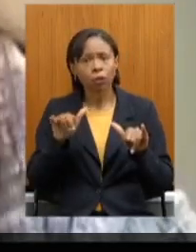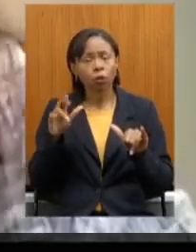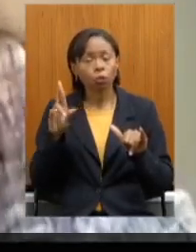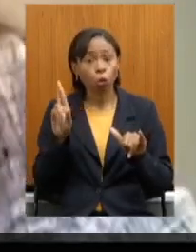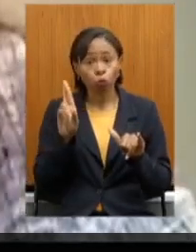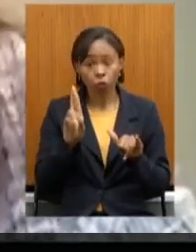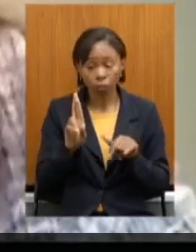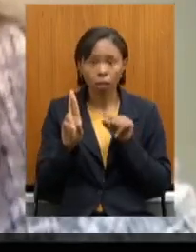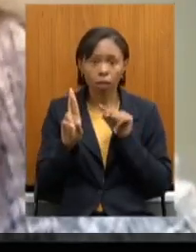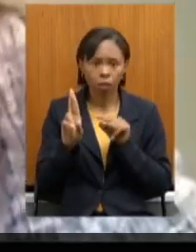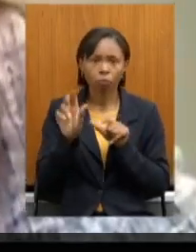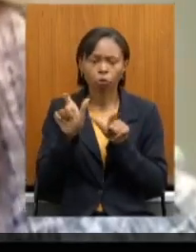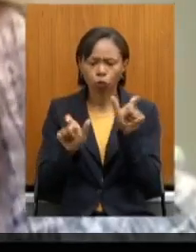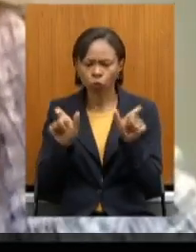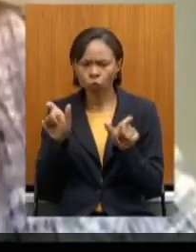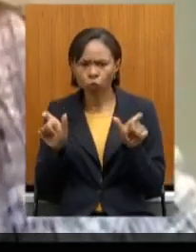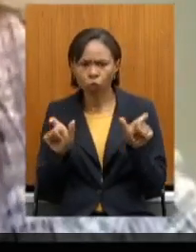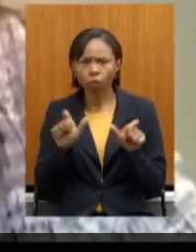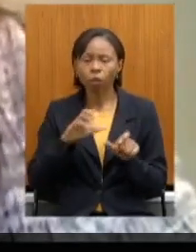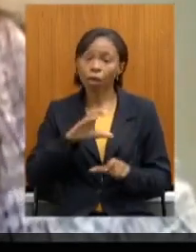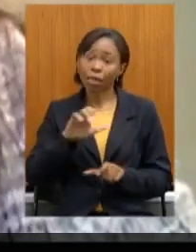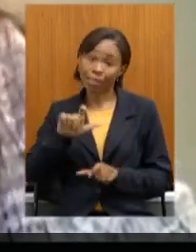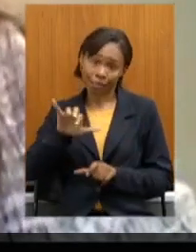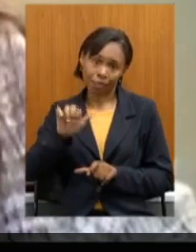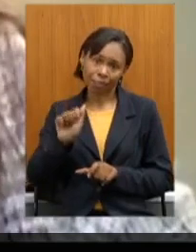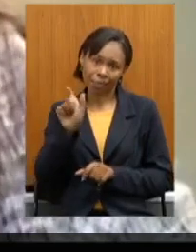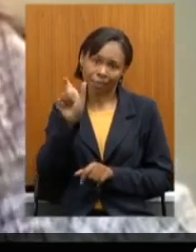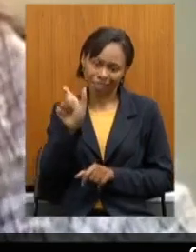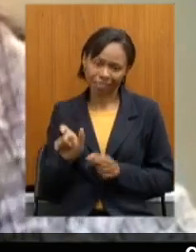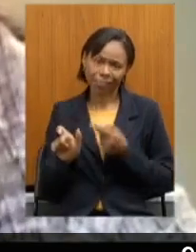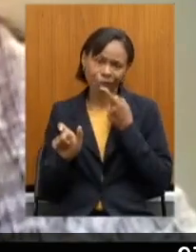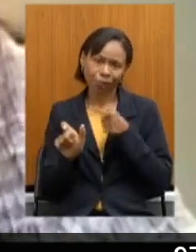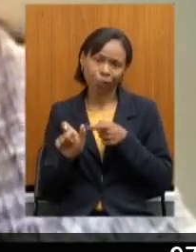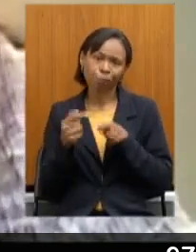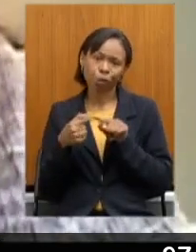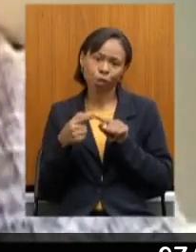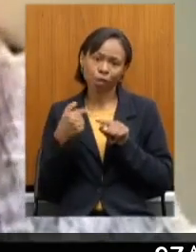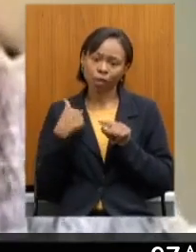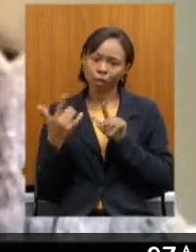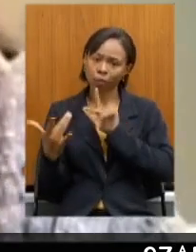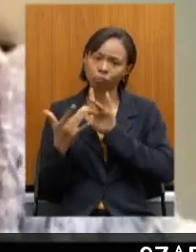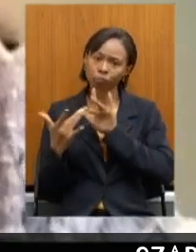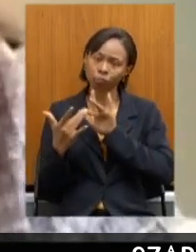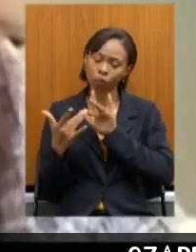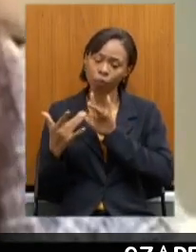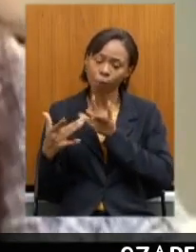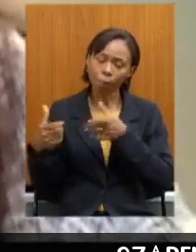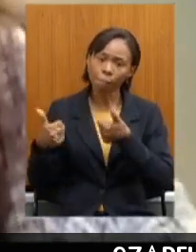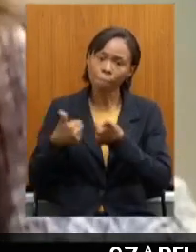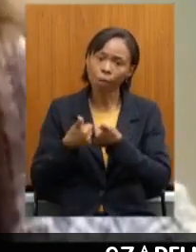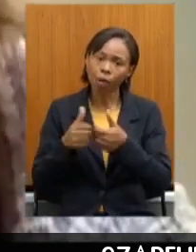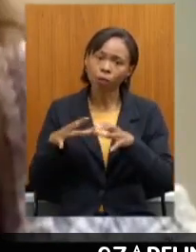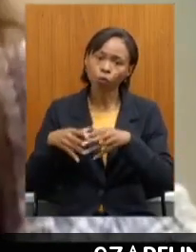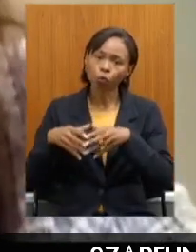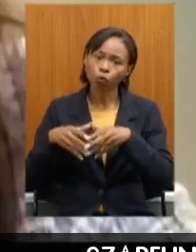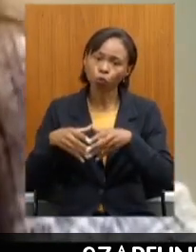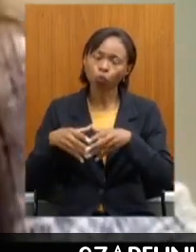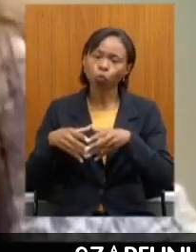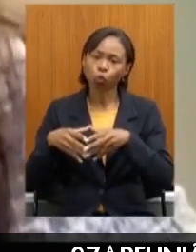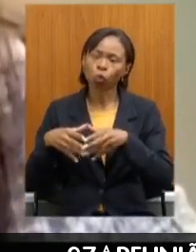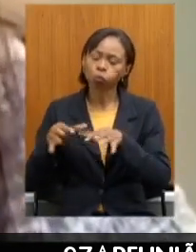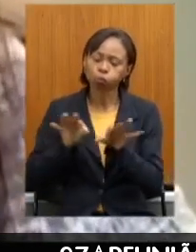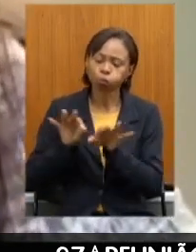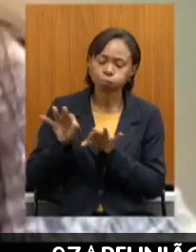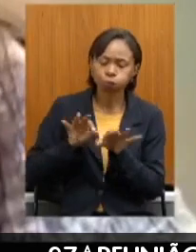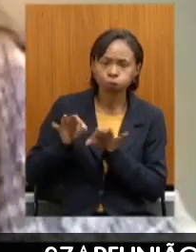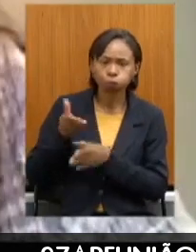Inclusive, vou citar a Célia, porque a gente já está num contato mais próximo com um grupo que está fazendo todo um estudo e